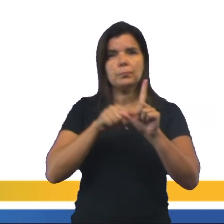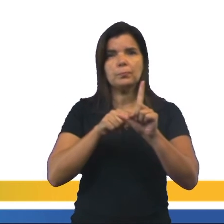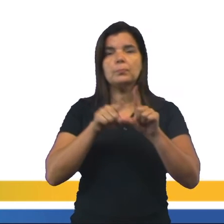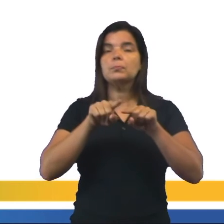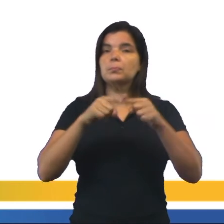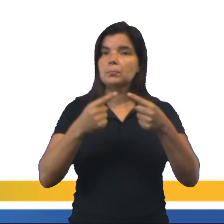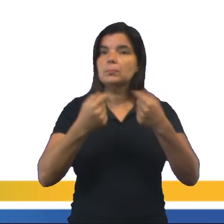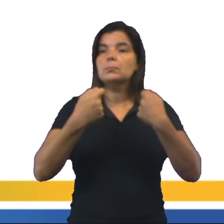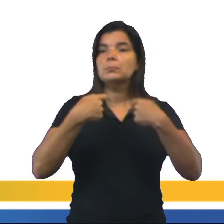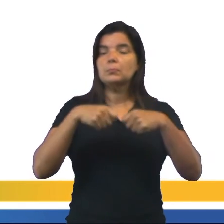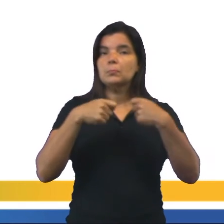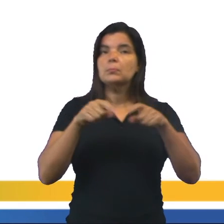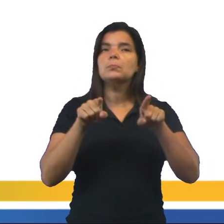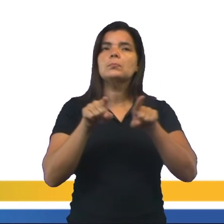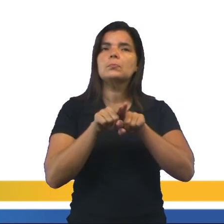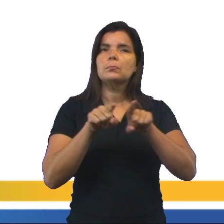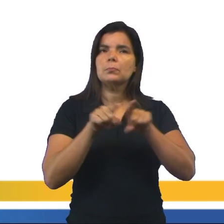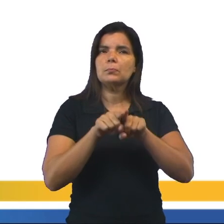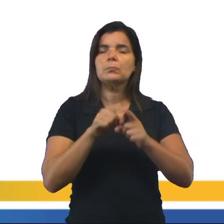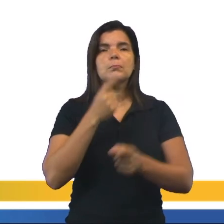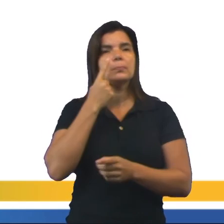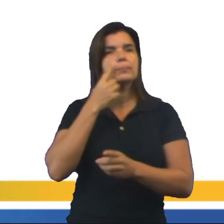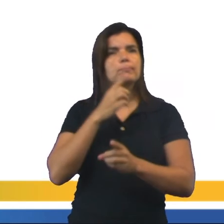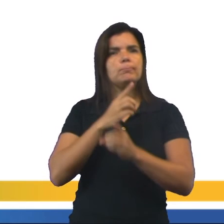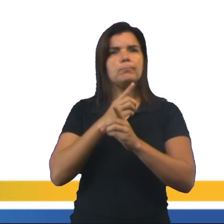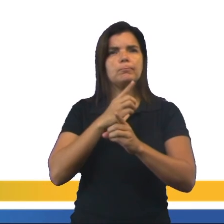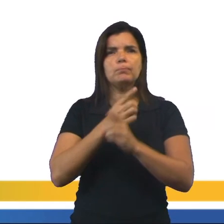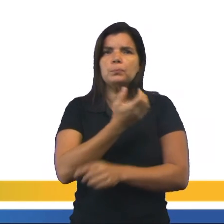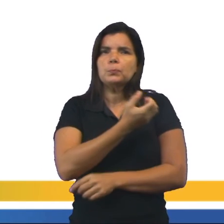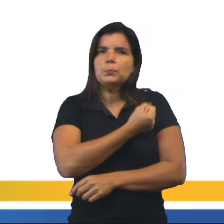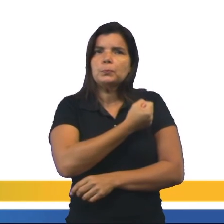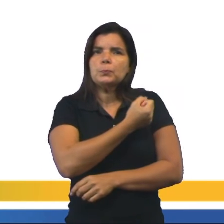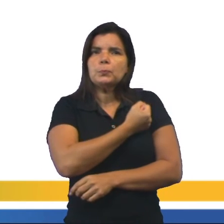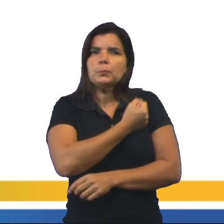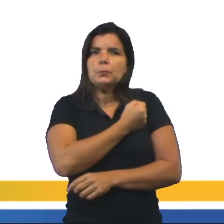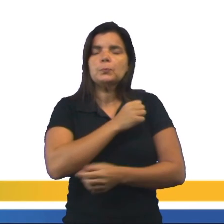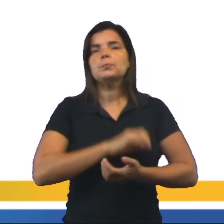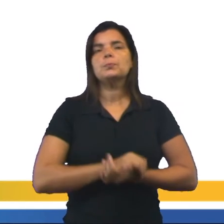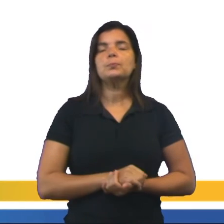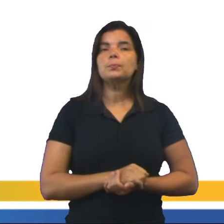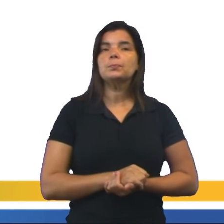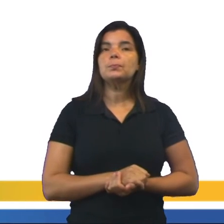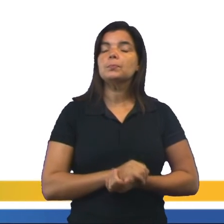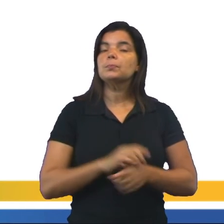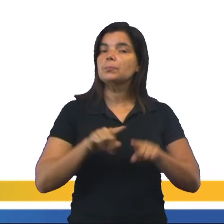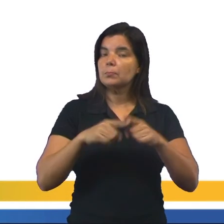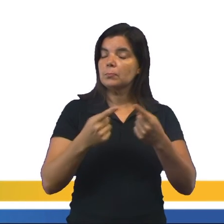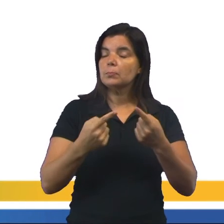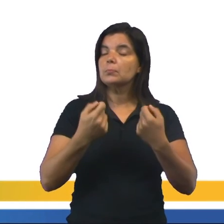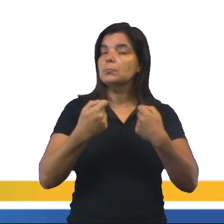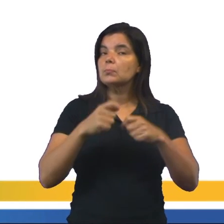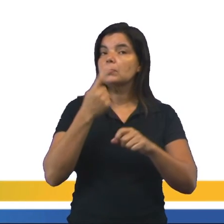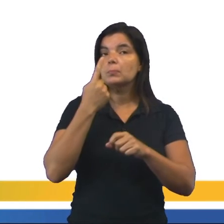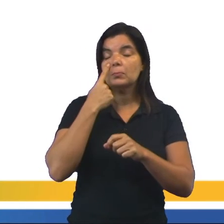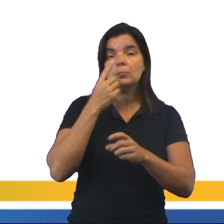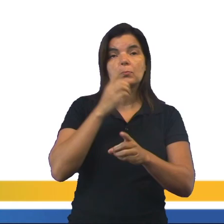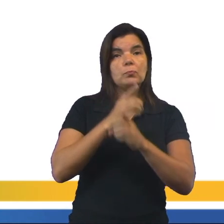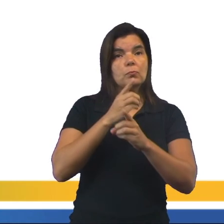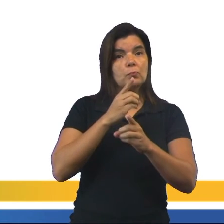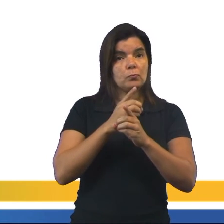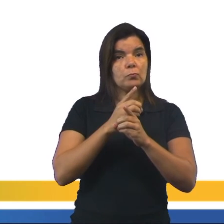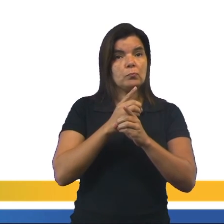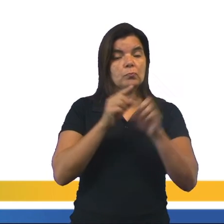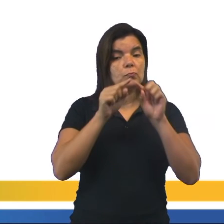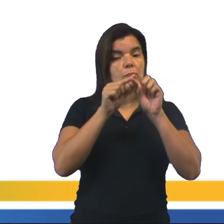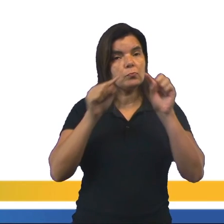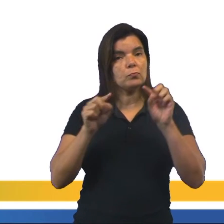de precisarmos, tá? Aliás, mas antes precisamos descobrir o